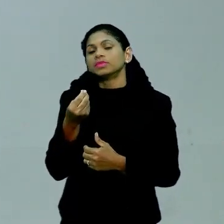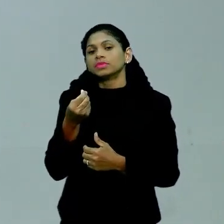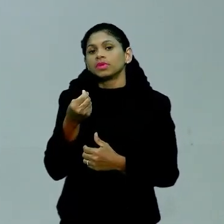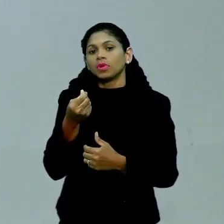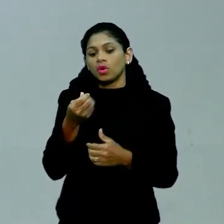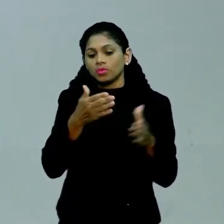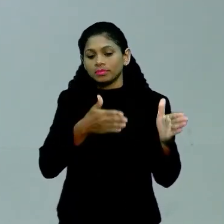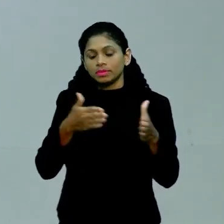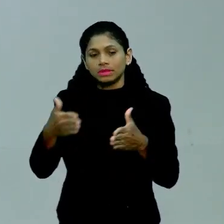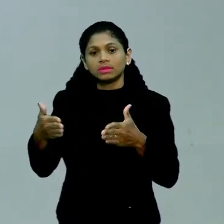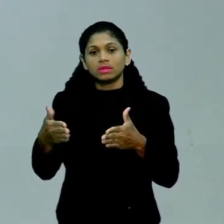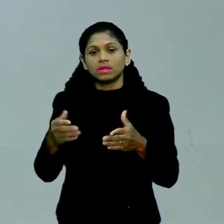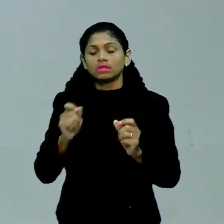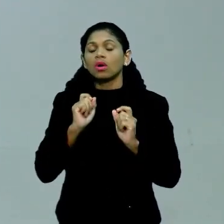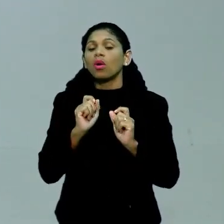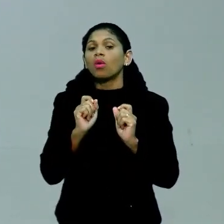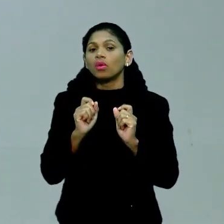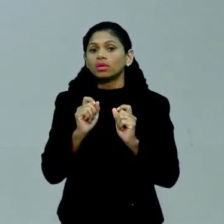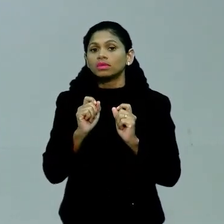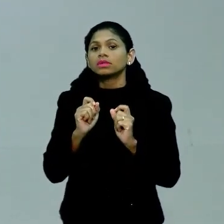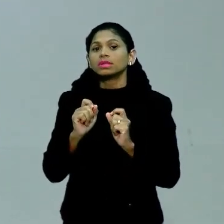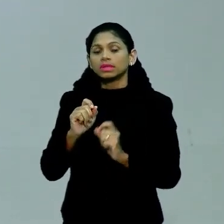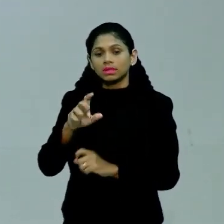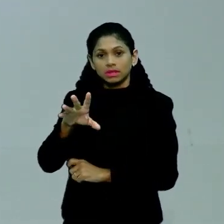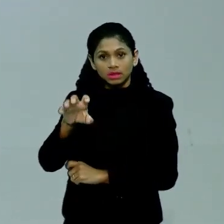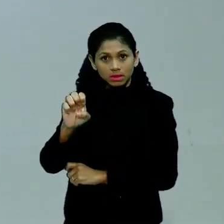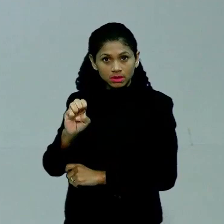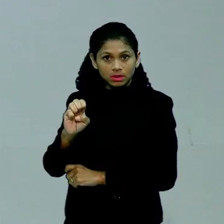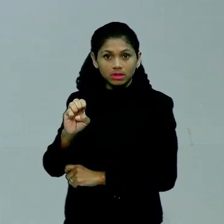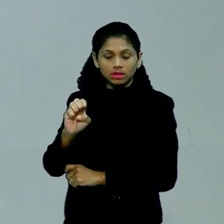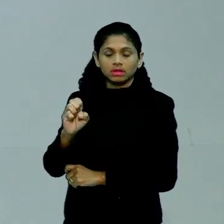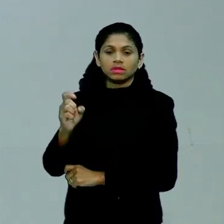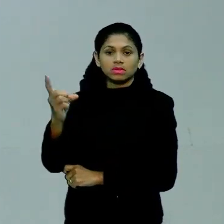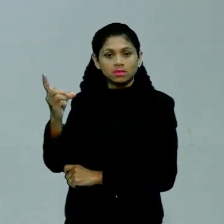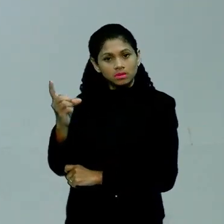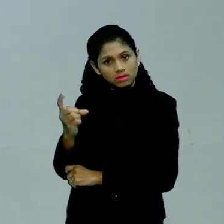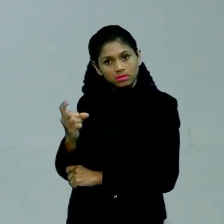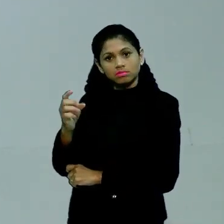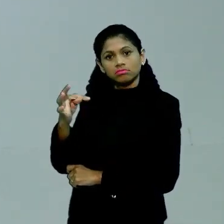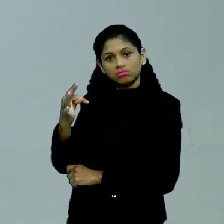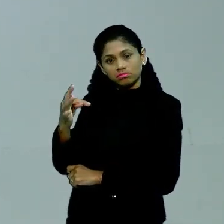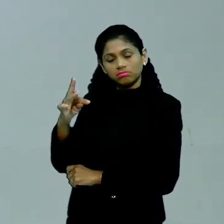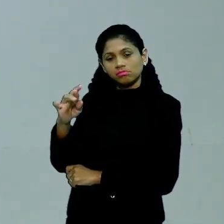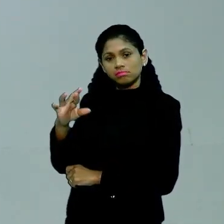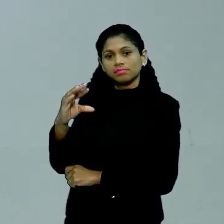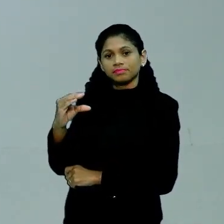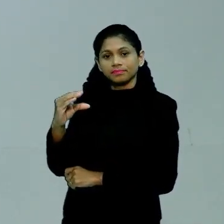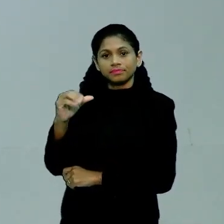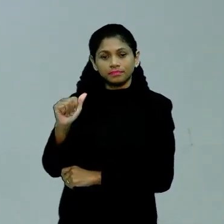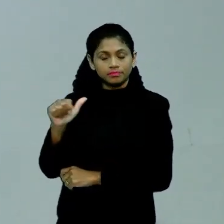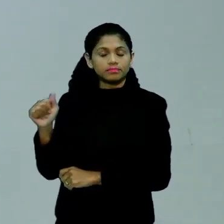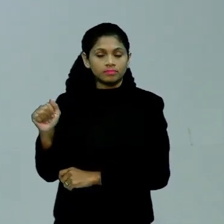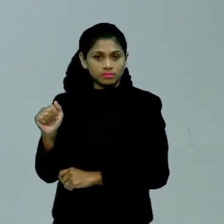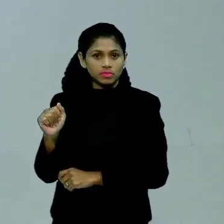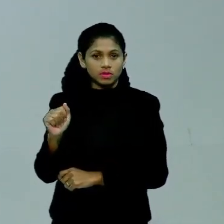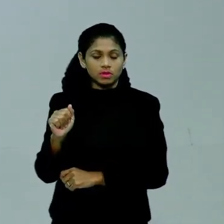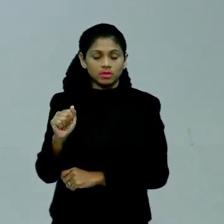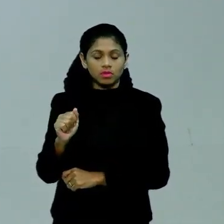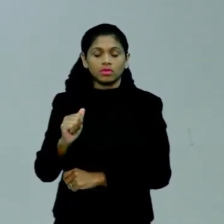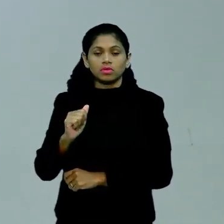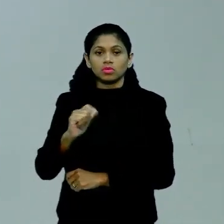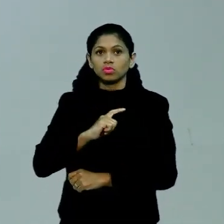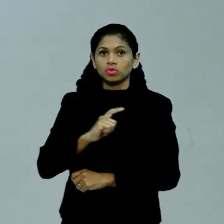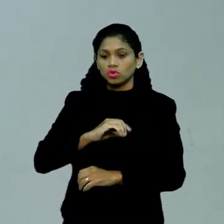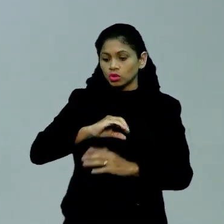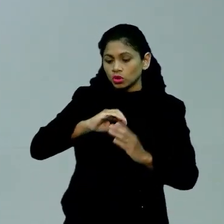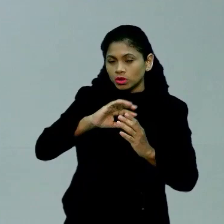de extração. Então, a extração ela é utilizada todas as vezes que se retira as propriedades